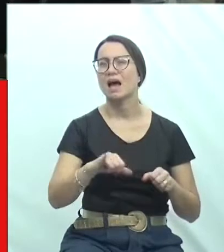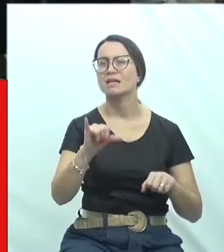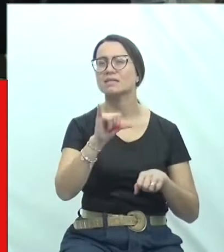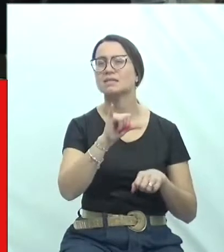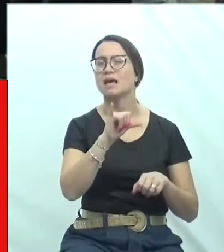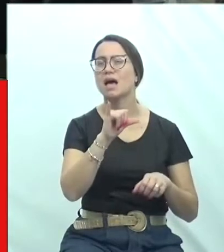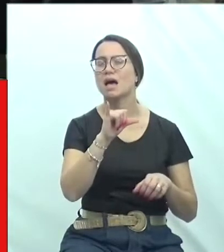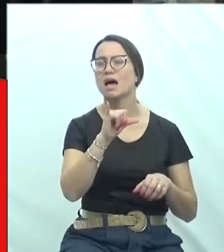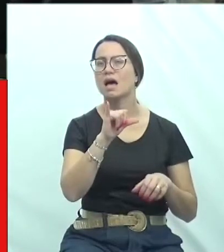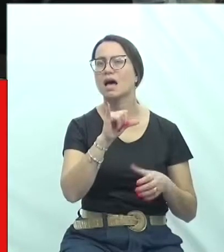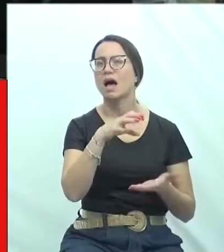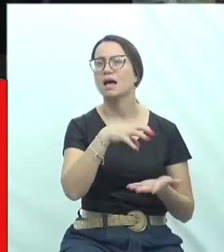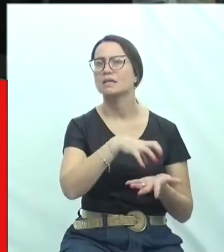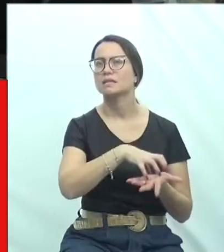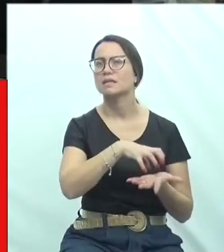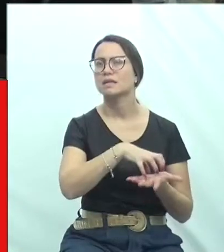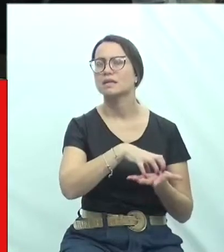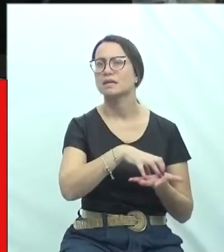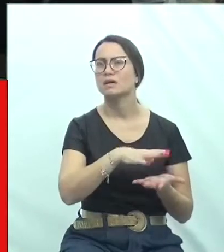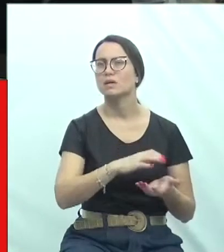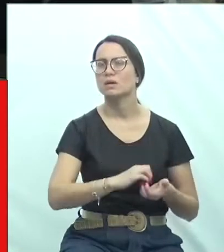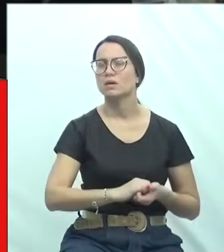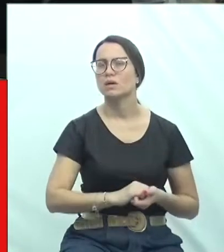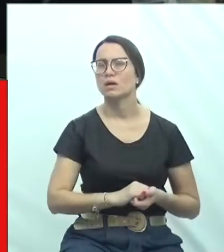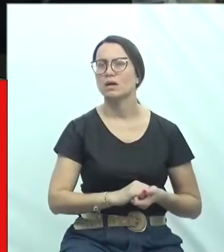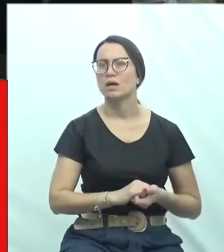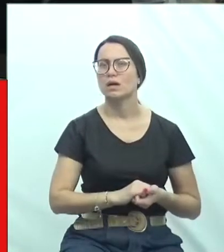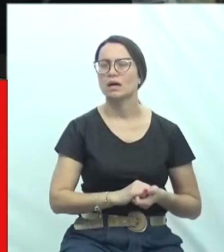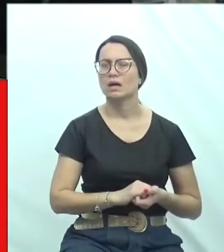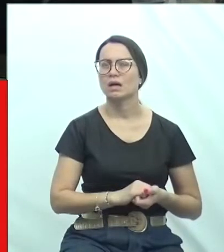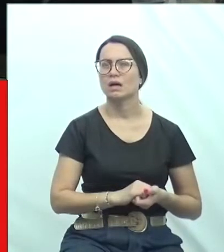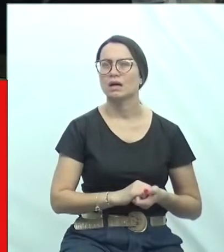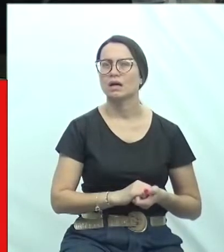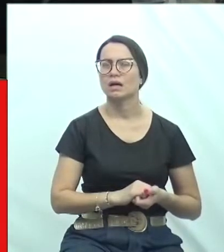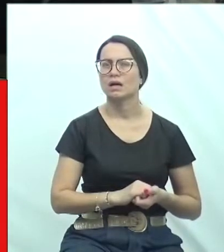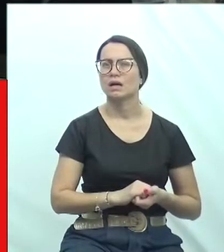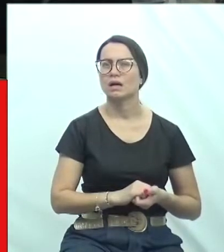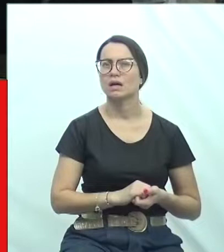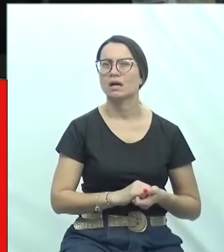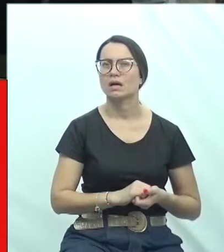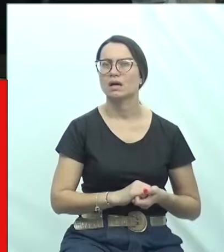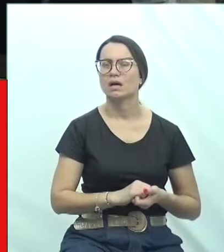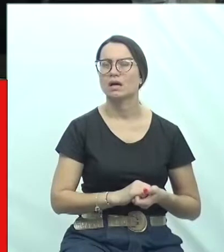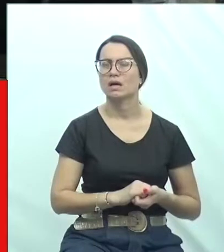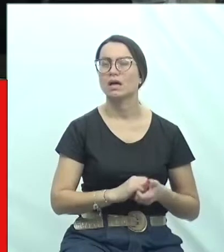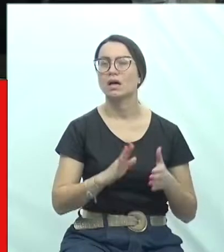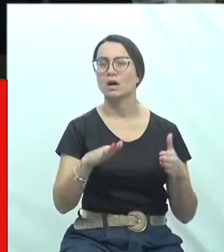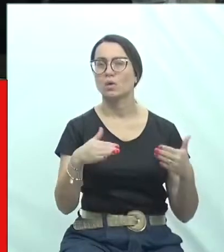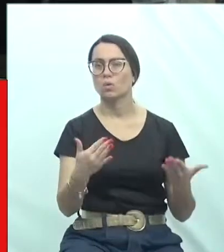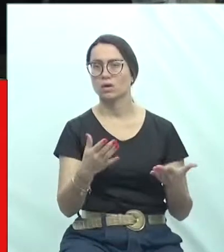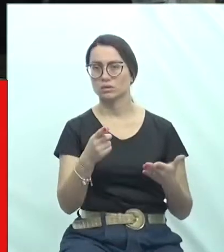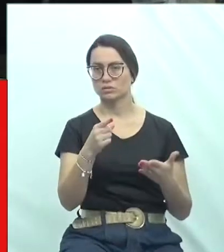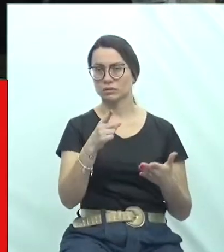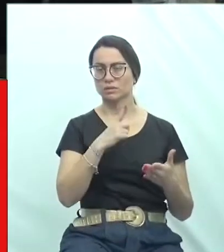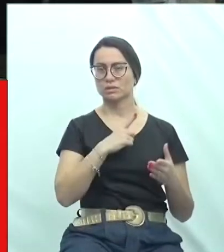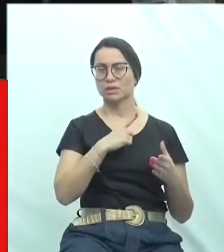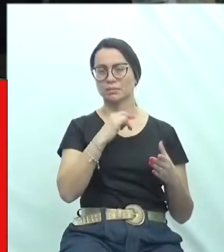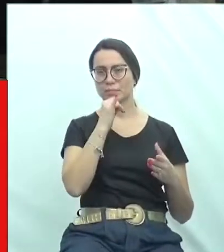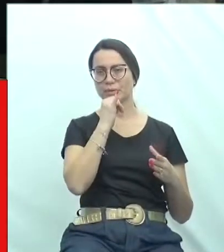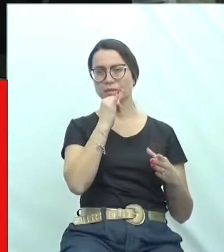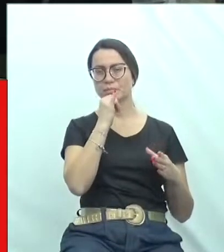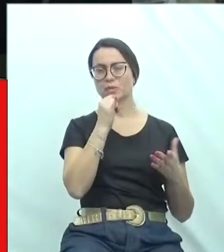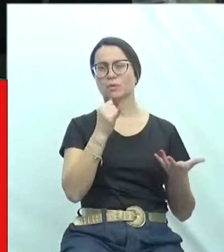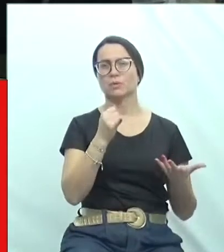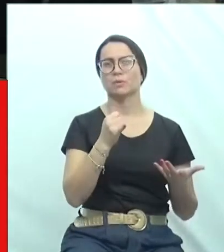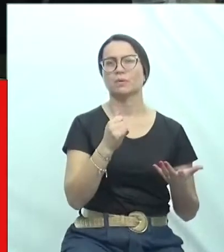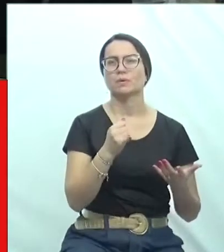vocês chegam no morro, vocês têm um local de retirada de ar também, nas redes menores. Por exemplo, vou